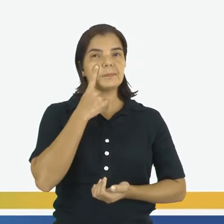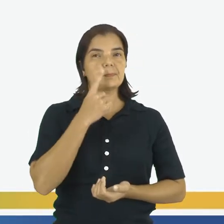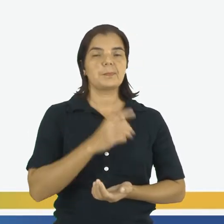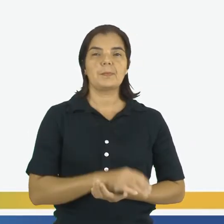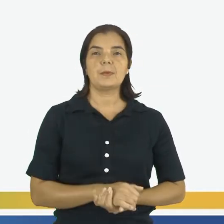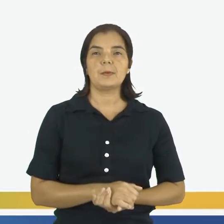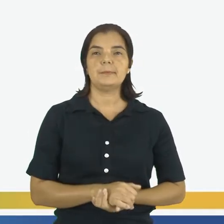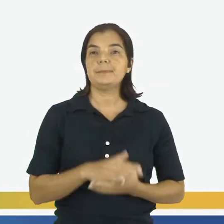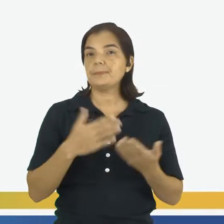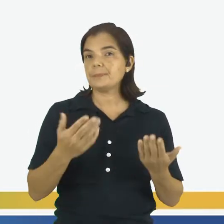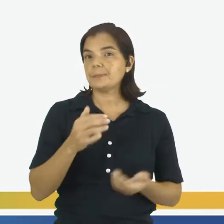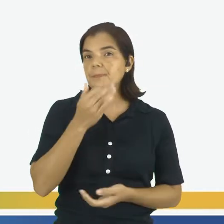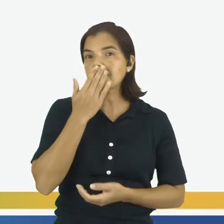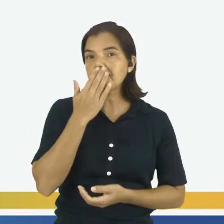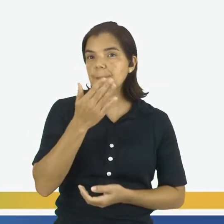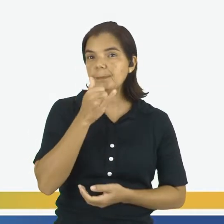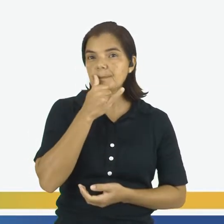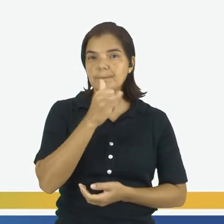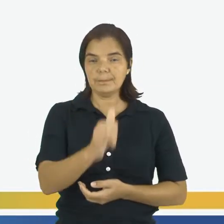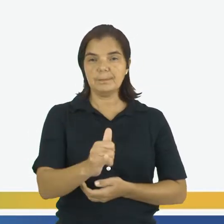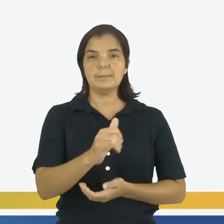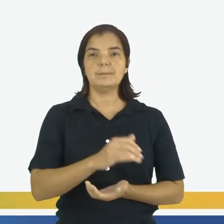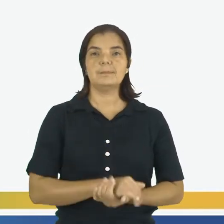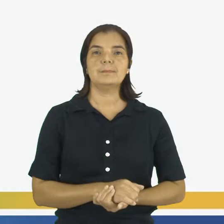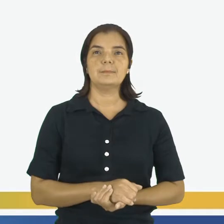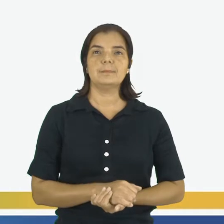qual é o tipo de energia que é gerada a partir de urânio?